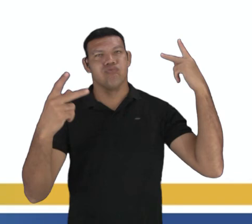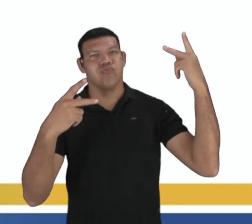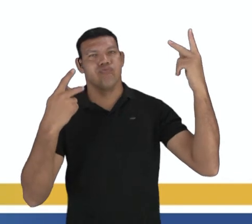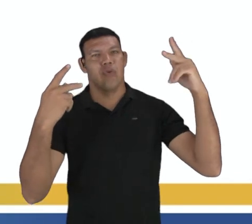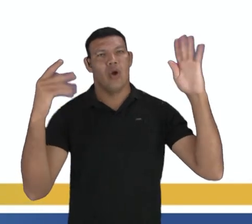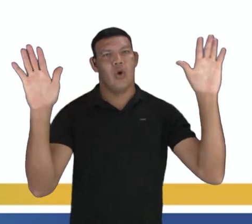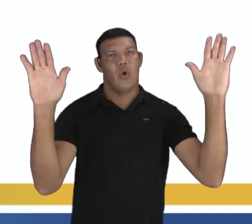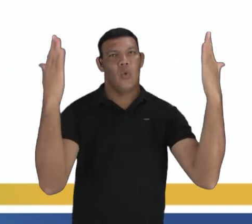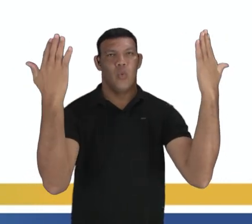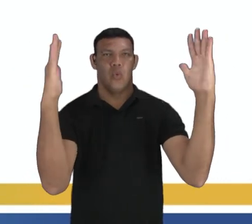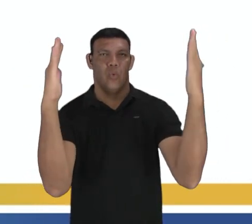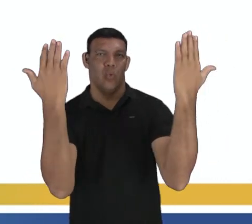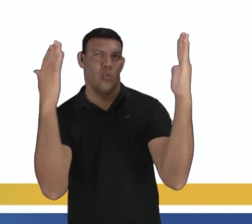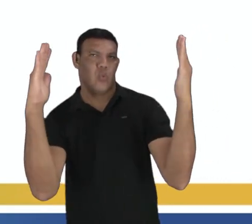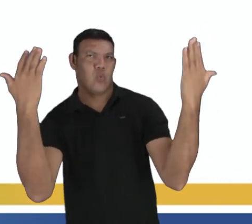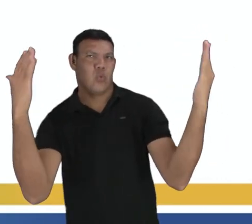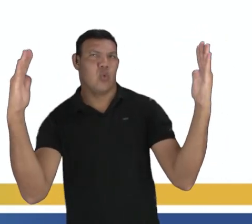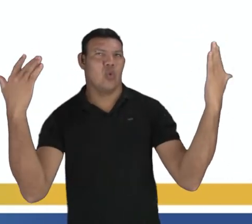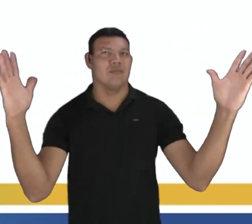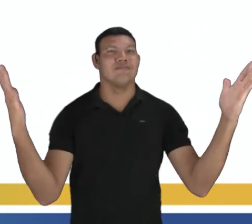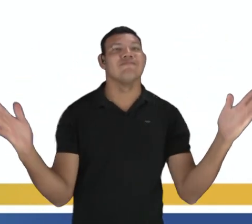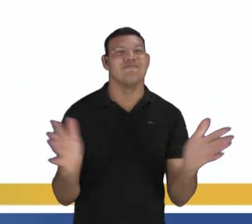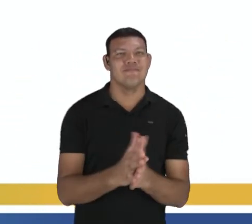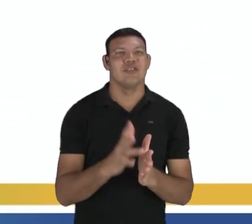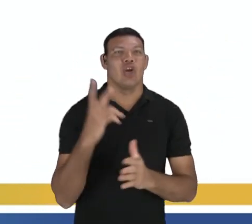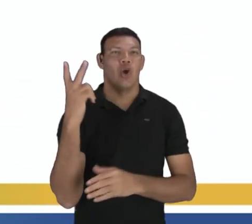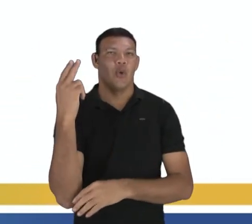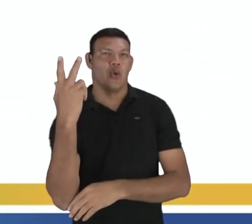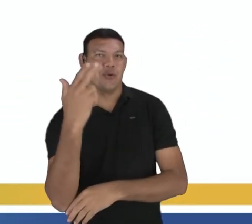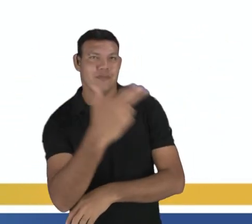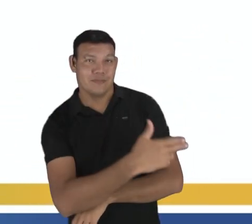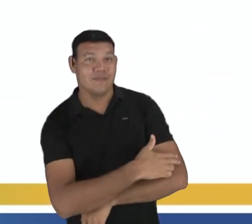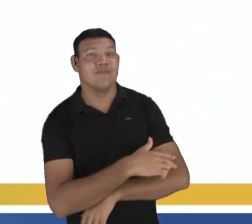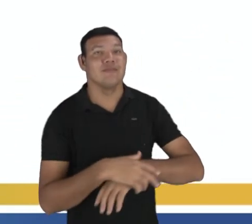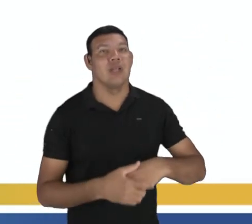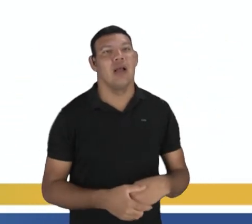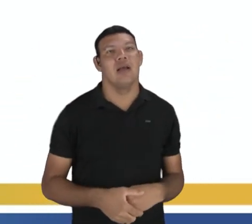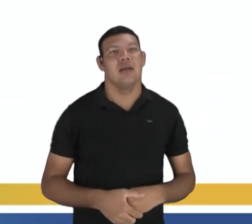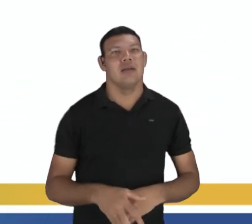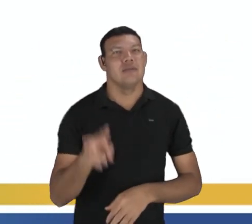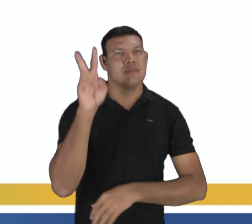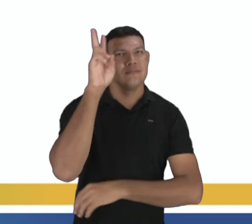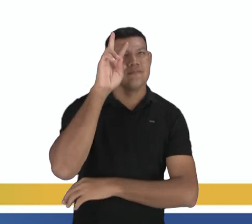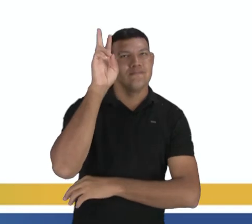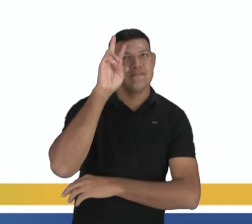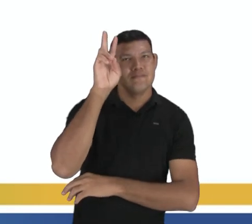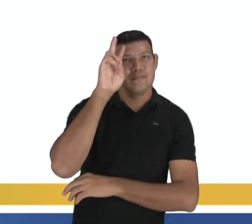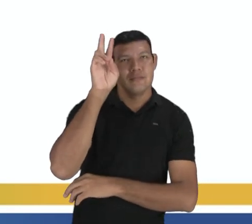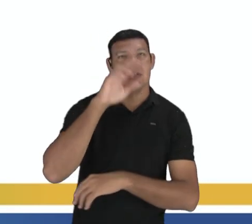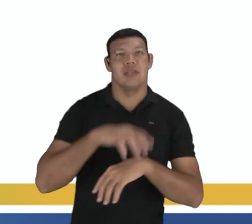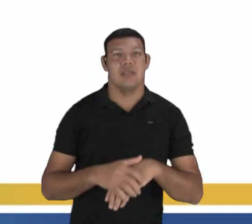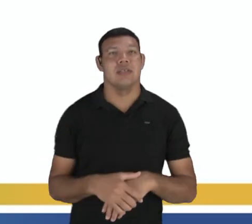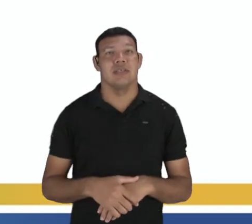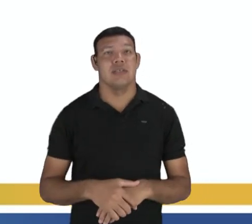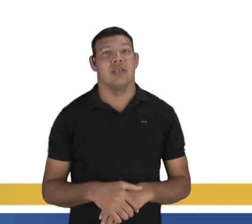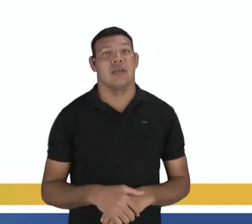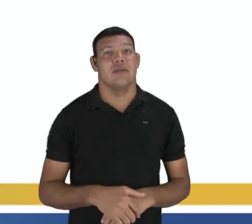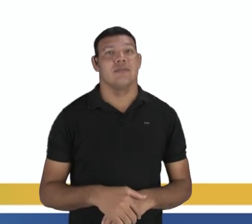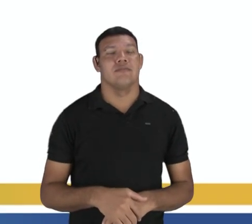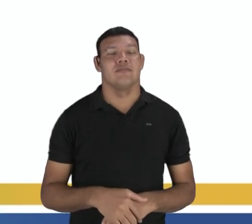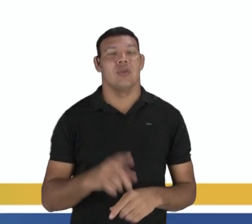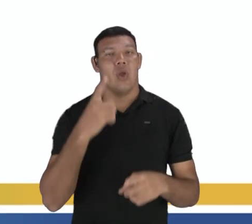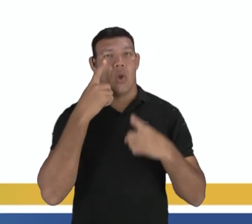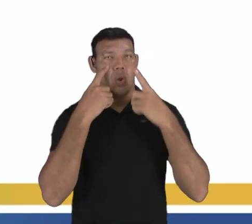um lavrador. Ela plantara as sementes que tinha na mão, não outras, mas essas apenas. Clarice